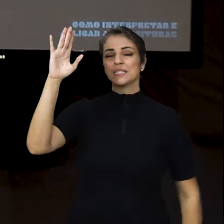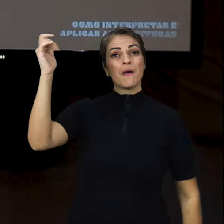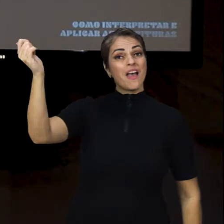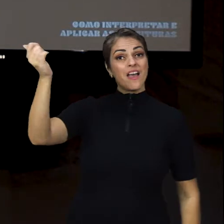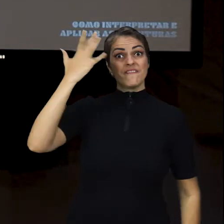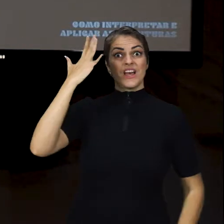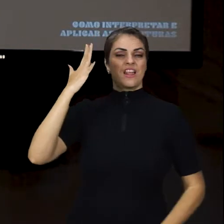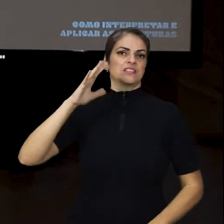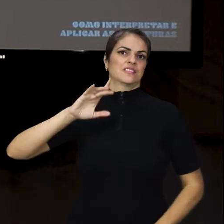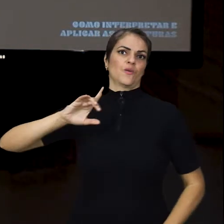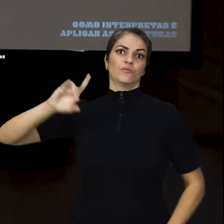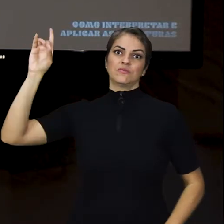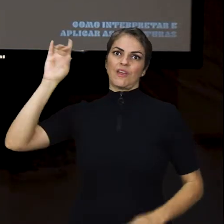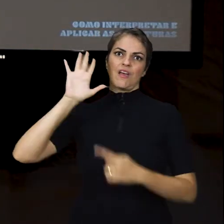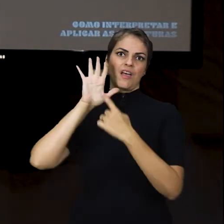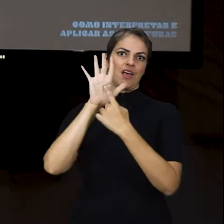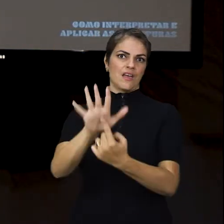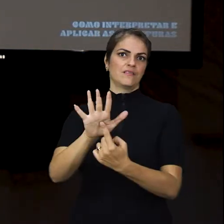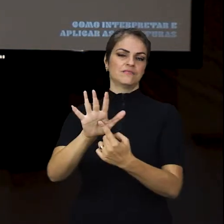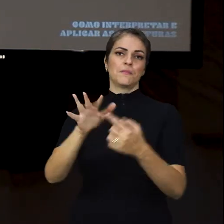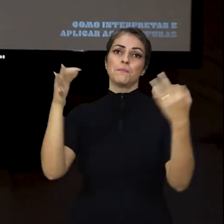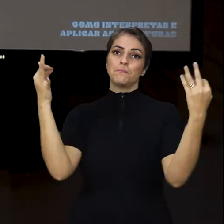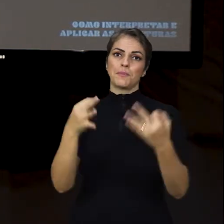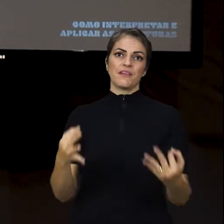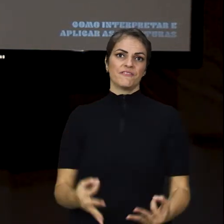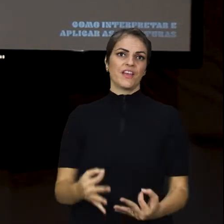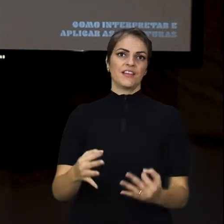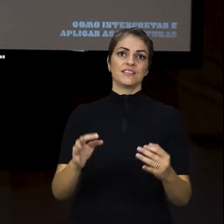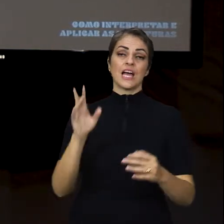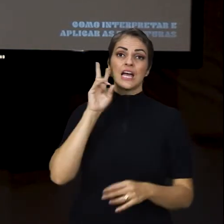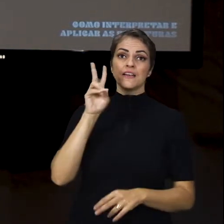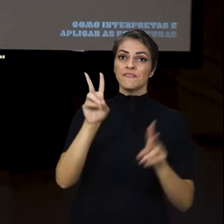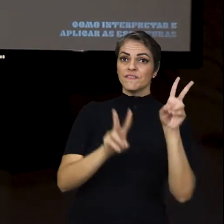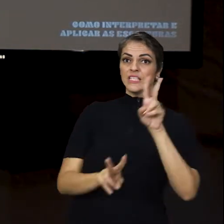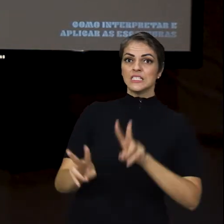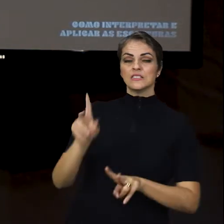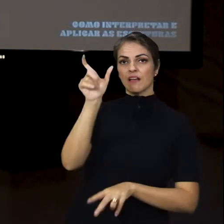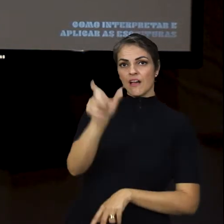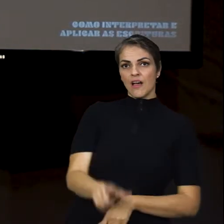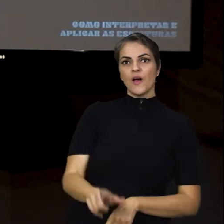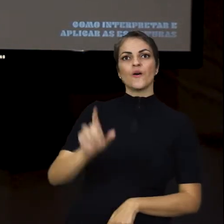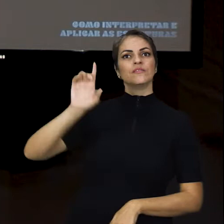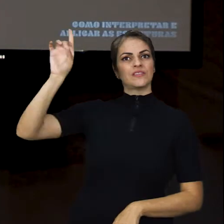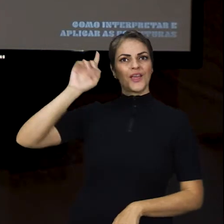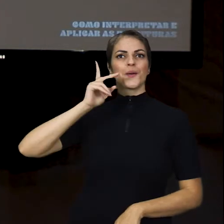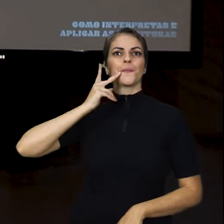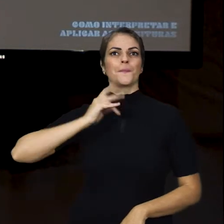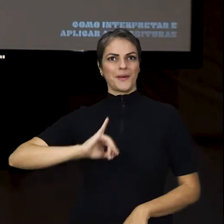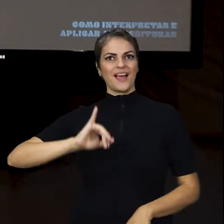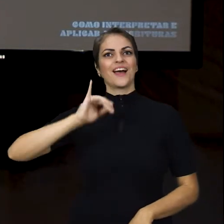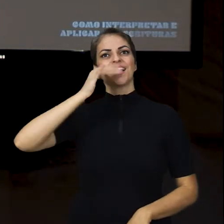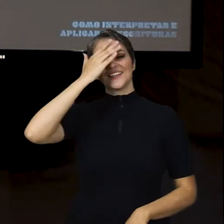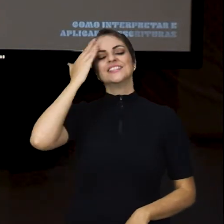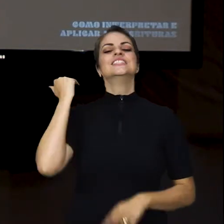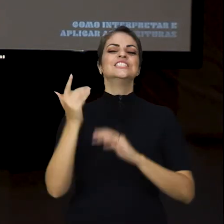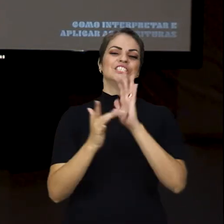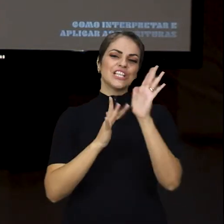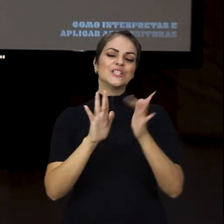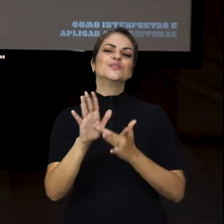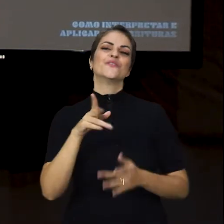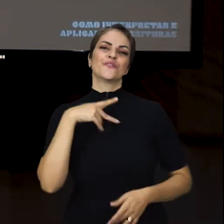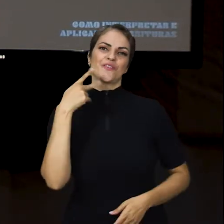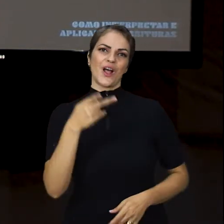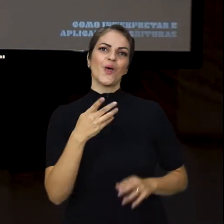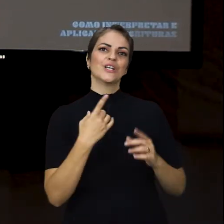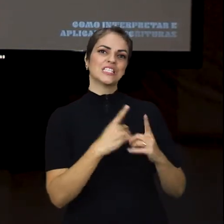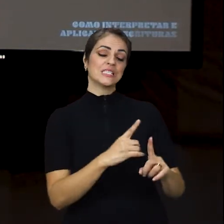Deus, ele é a perfeita imagem do Pai. Ele disse isso a um dos seus discípulos: quem me vê, vê o Pai. Ele